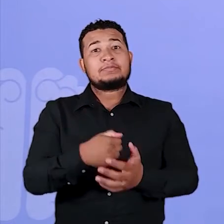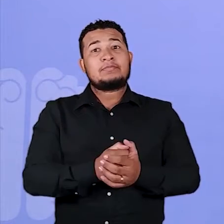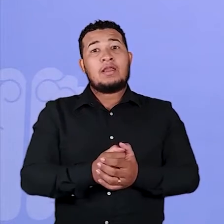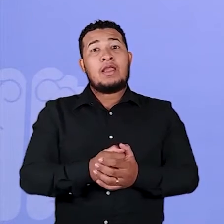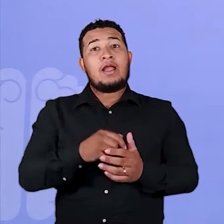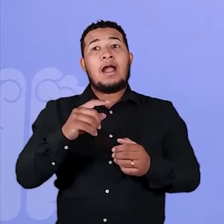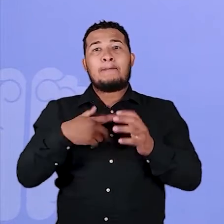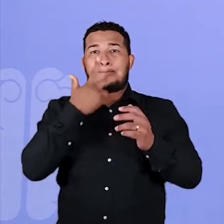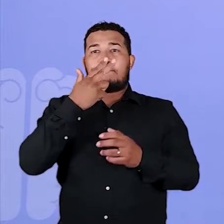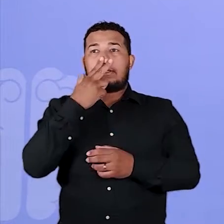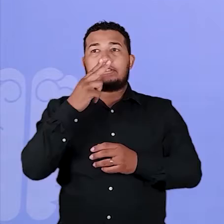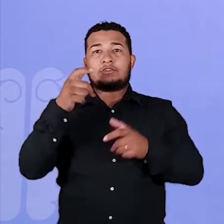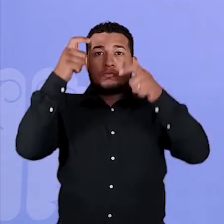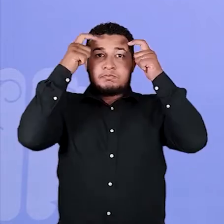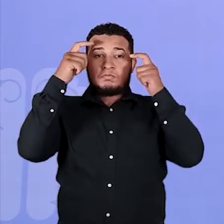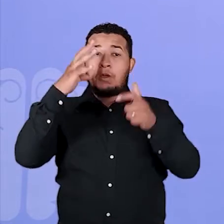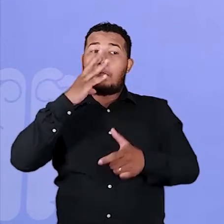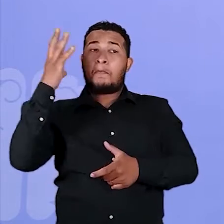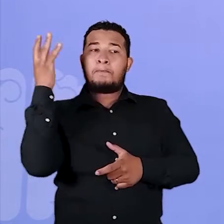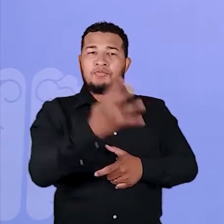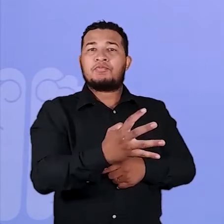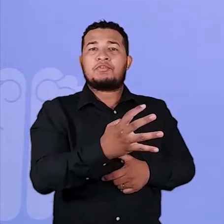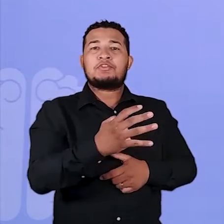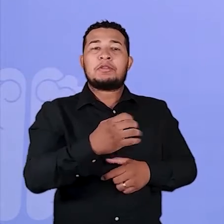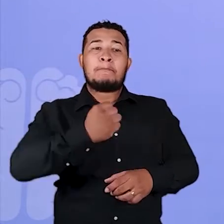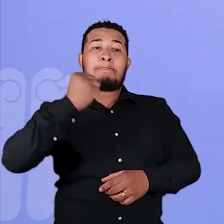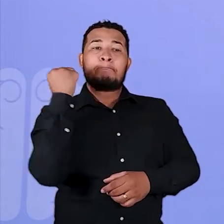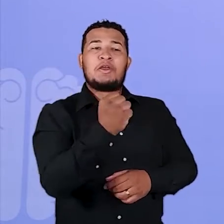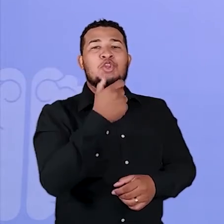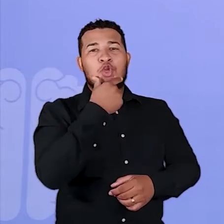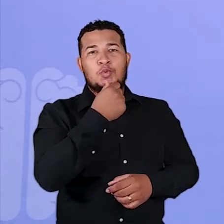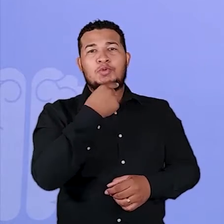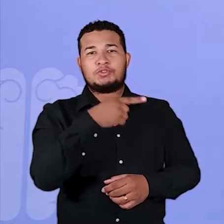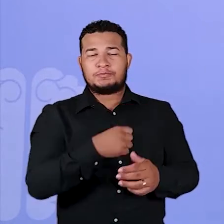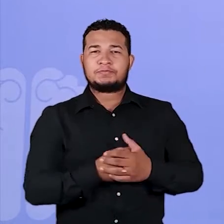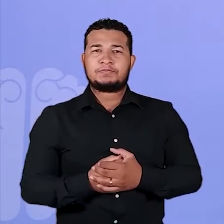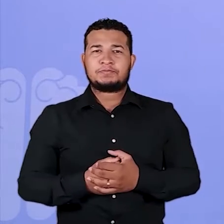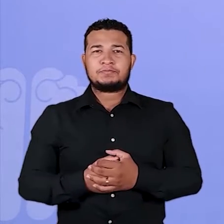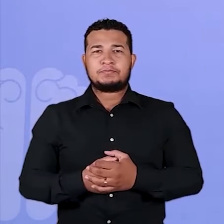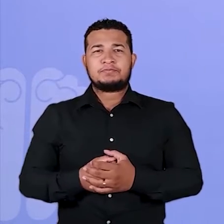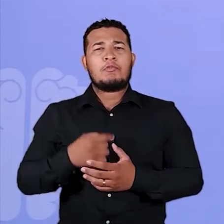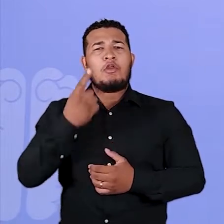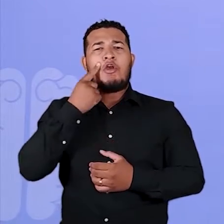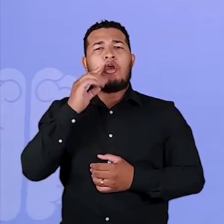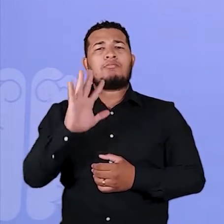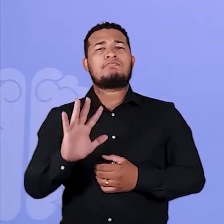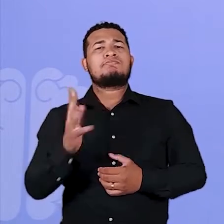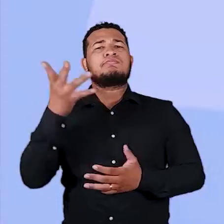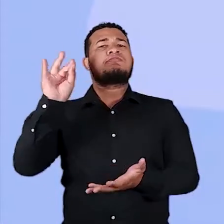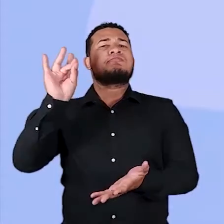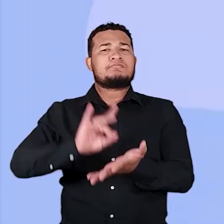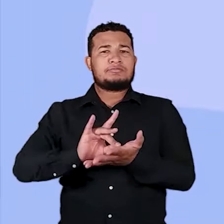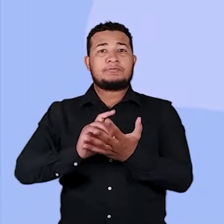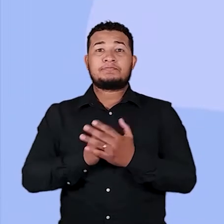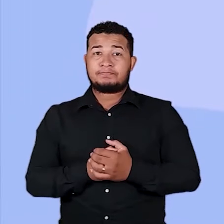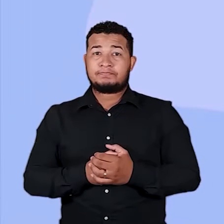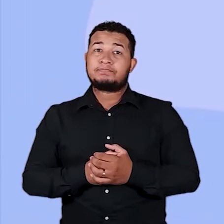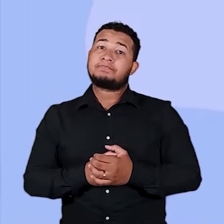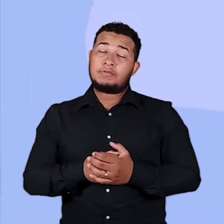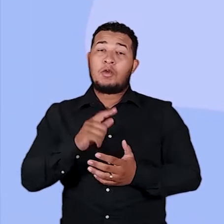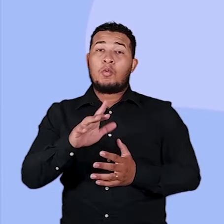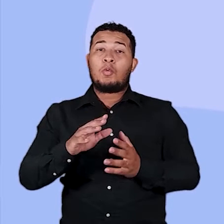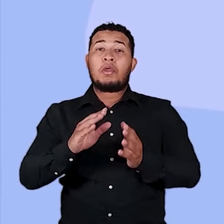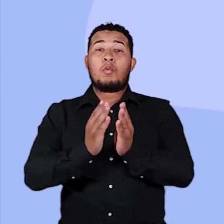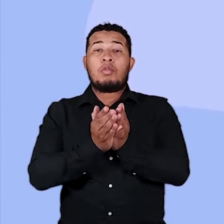navio. Eles foram, então, acusados de assassinato. Vamos olhar ali no slide os fatos desse caso. O navio